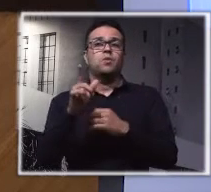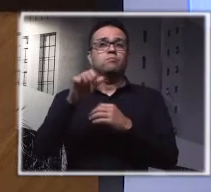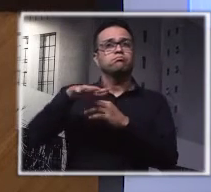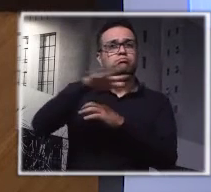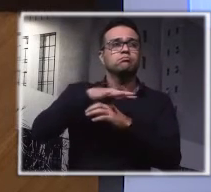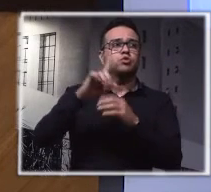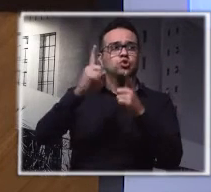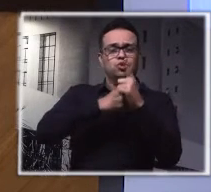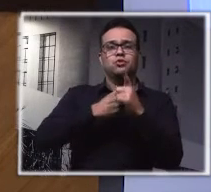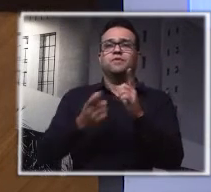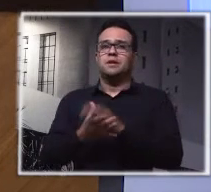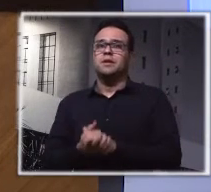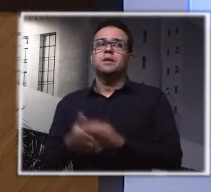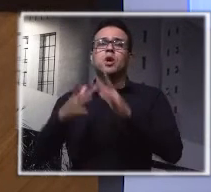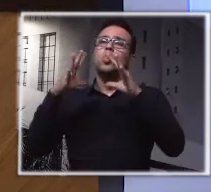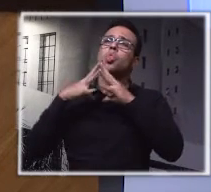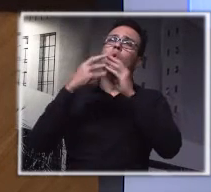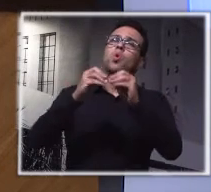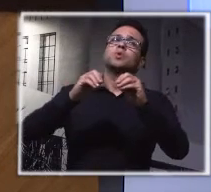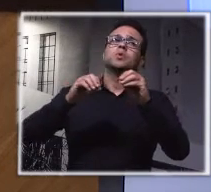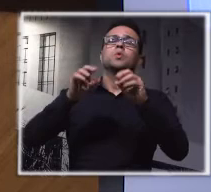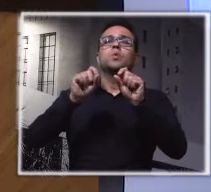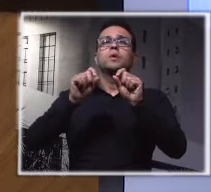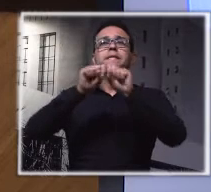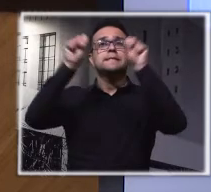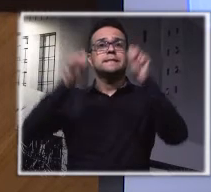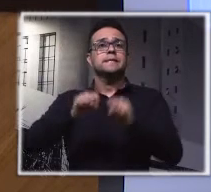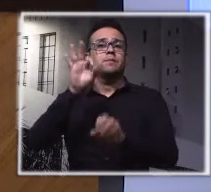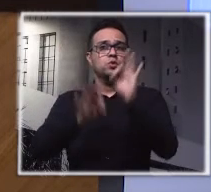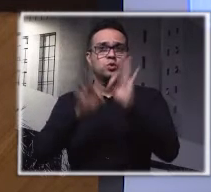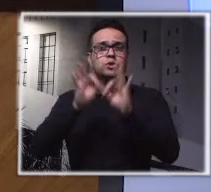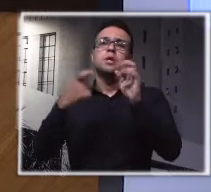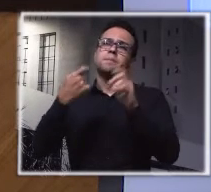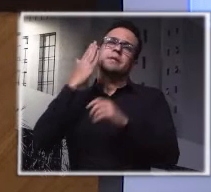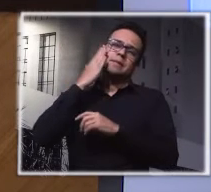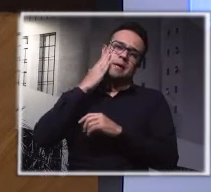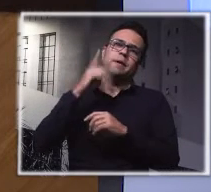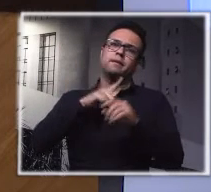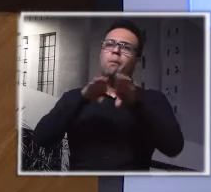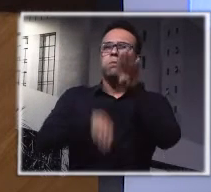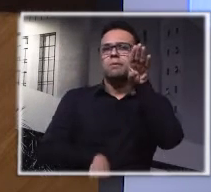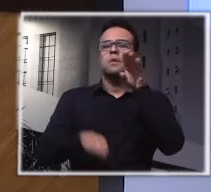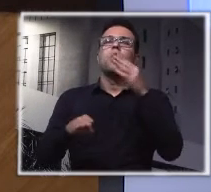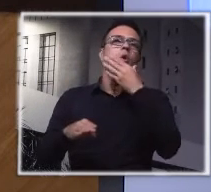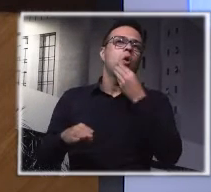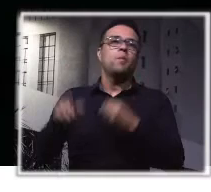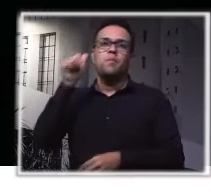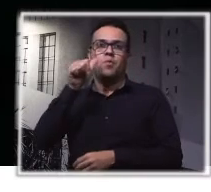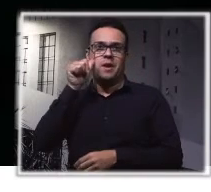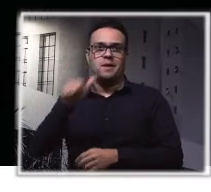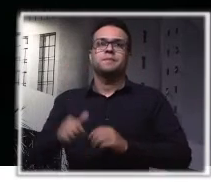as dívidas. E todos que atuam no sistema de justiça precisam estar cientes das desigualdades que existem entre homens e